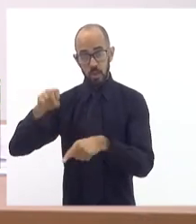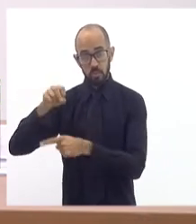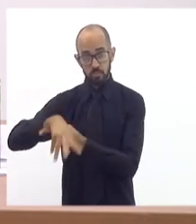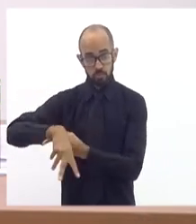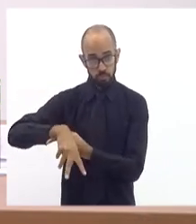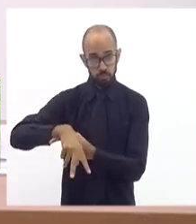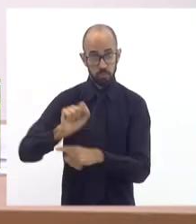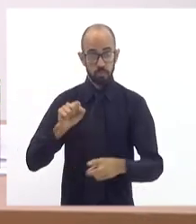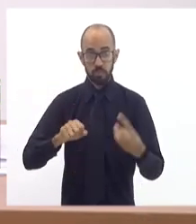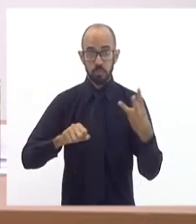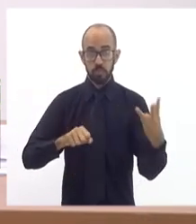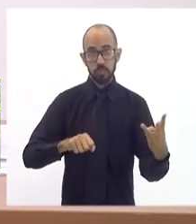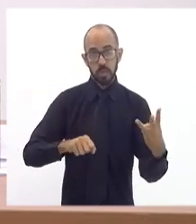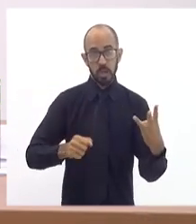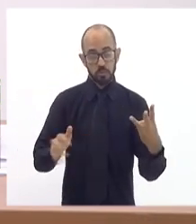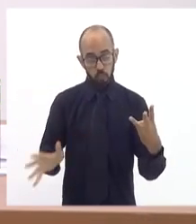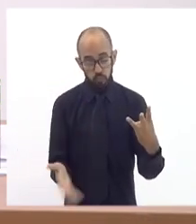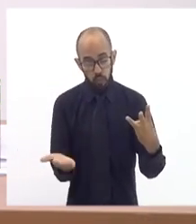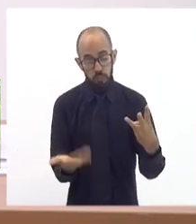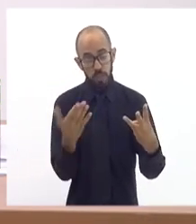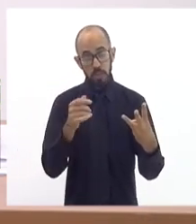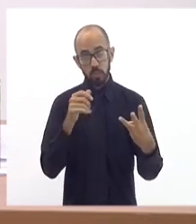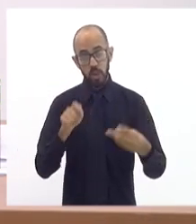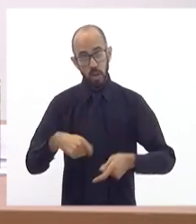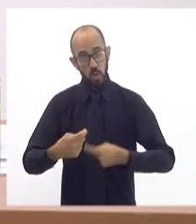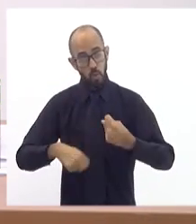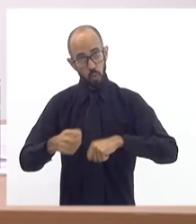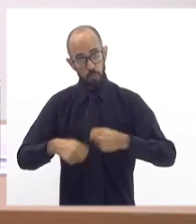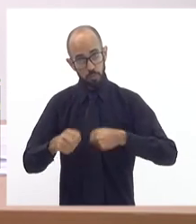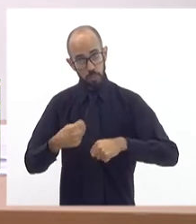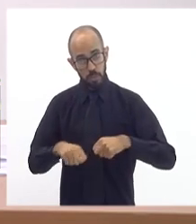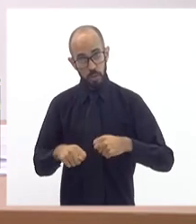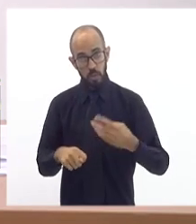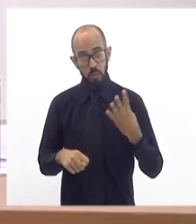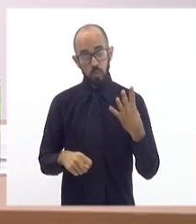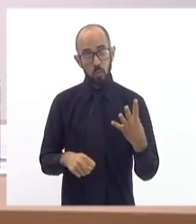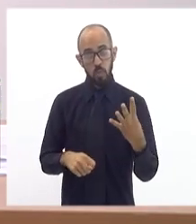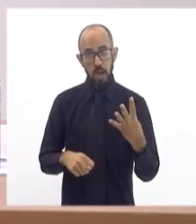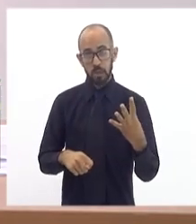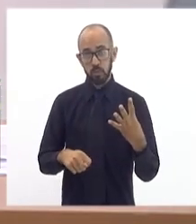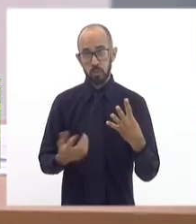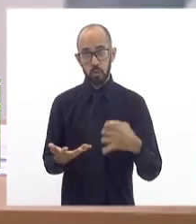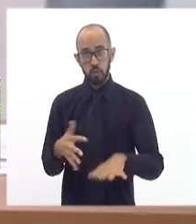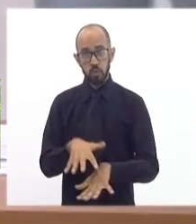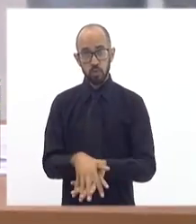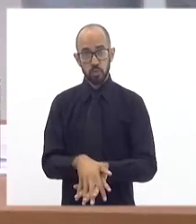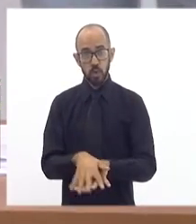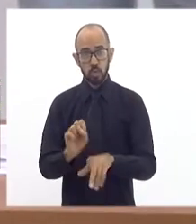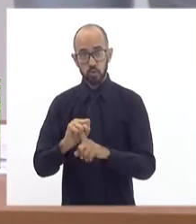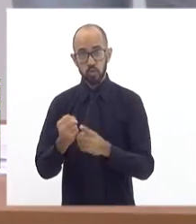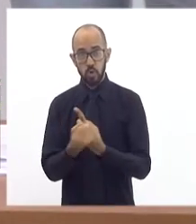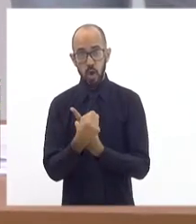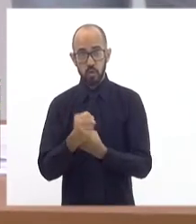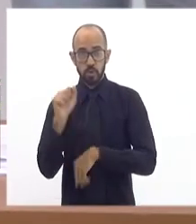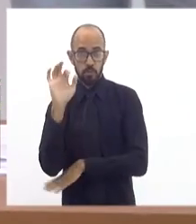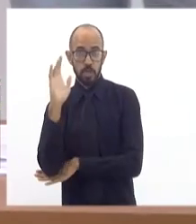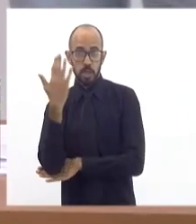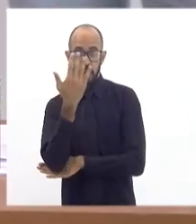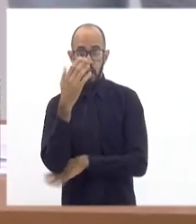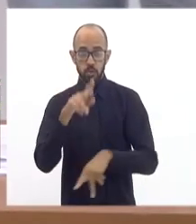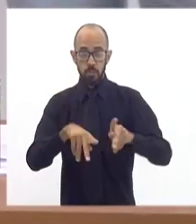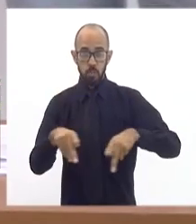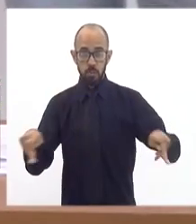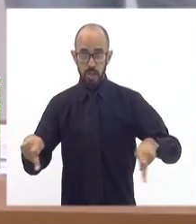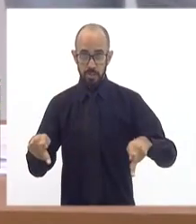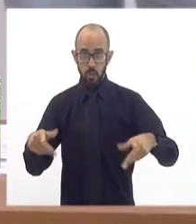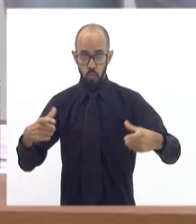tem três potencial para o fomento da economia e tem quatro inclusão socioambiental da população local e tem